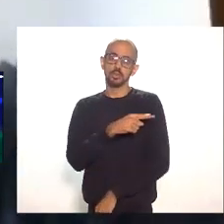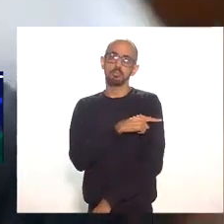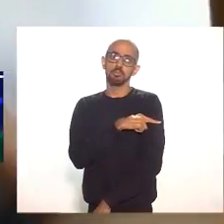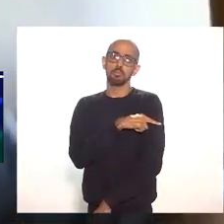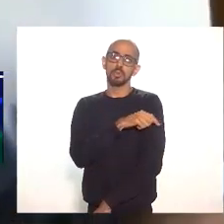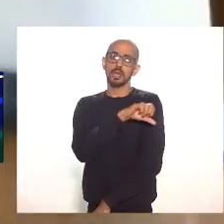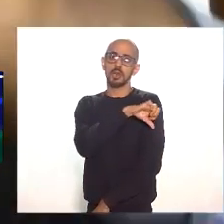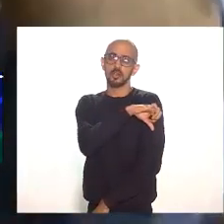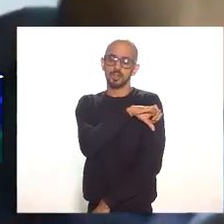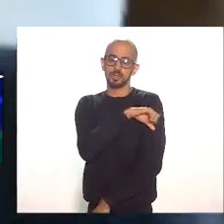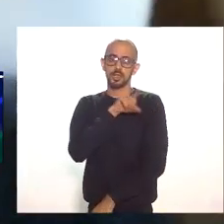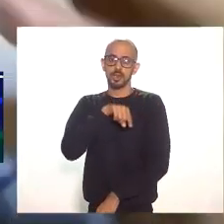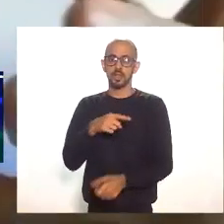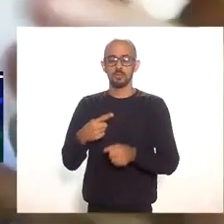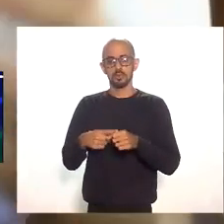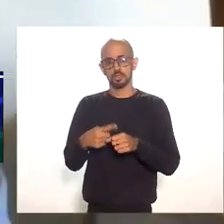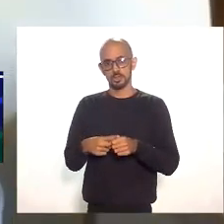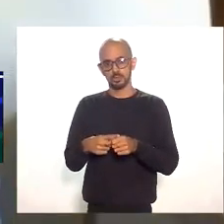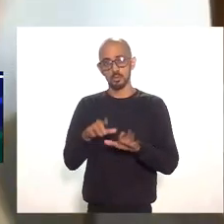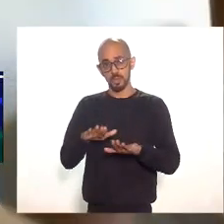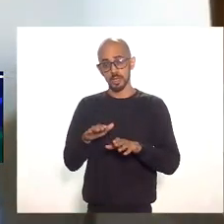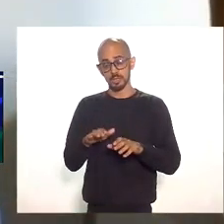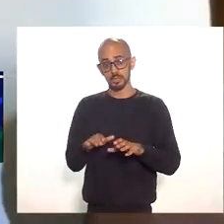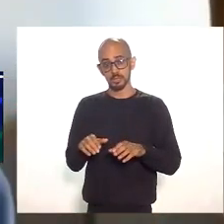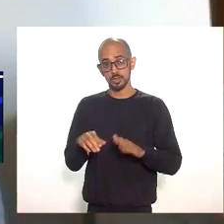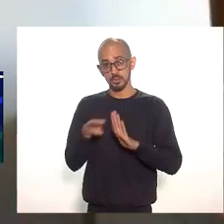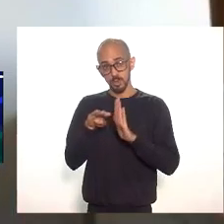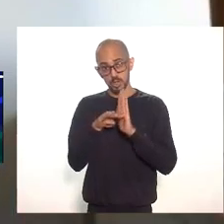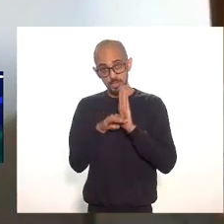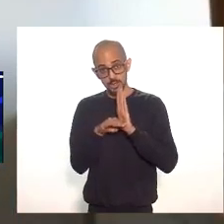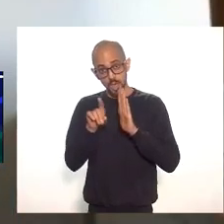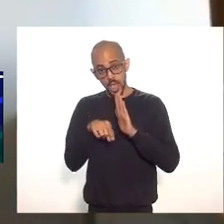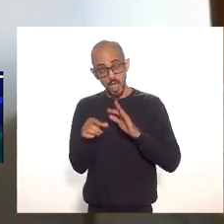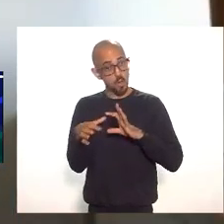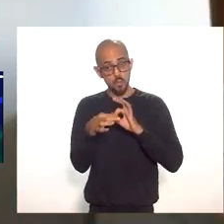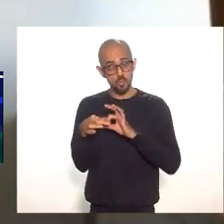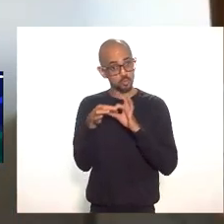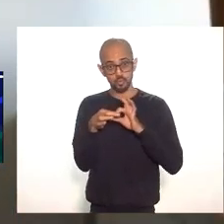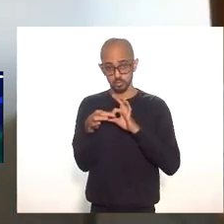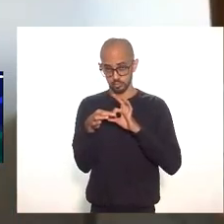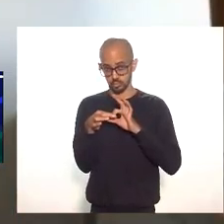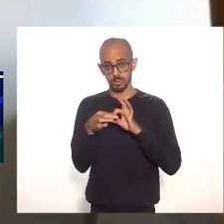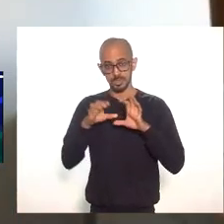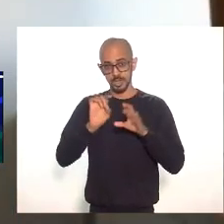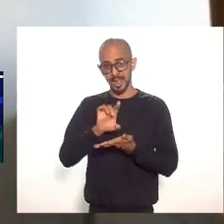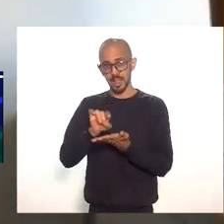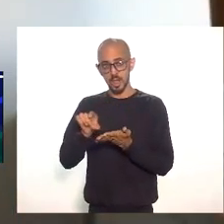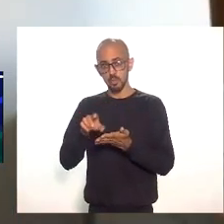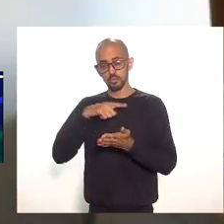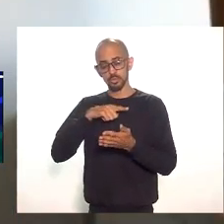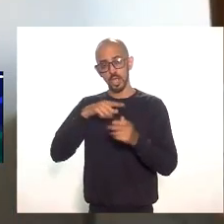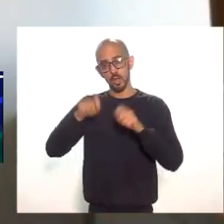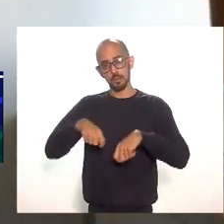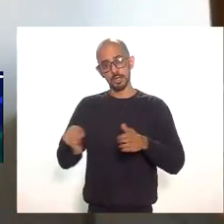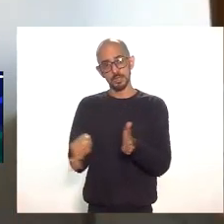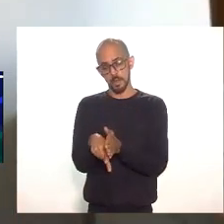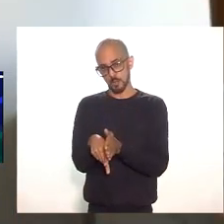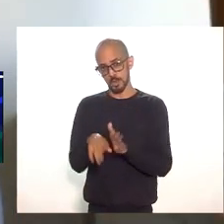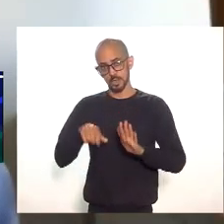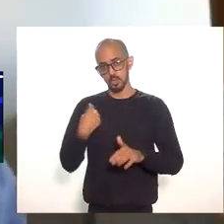processo é unificado, mas cada um no seu nível de competência. Então, nós não podemos dizer aqui na